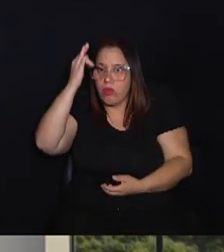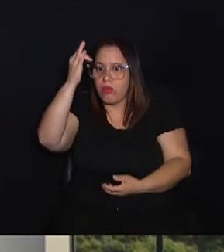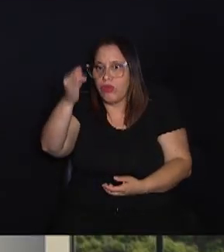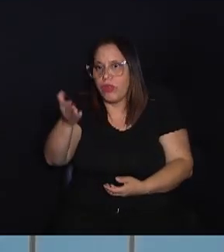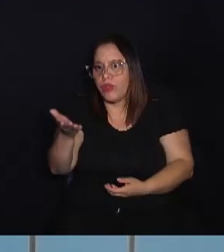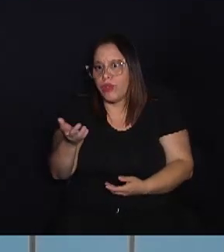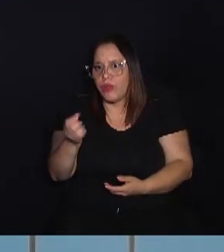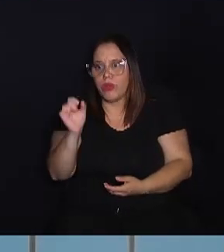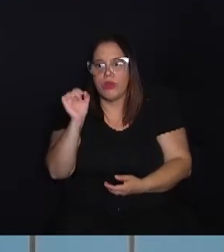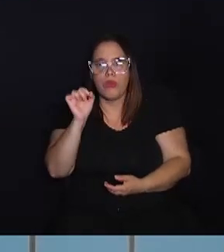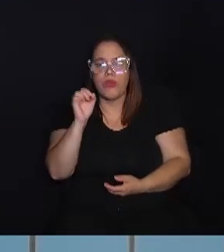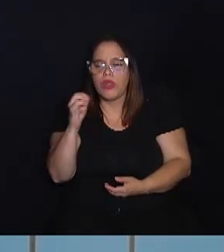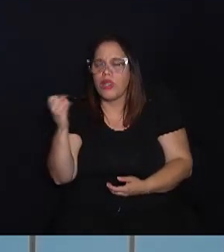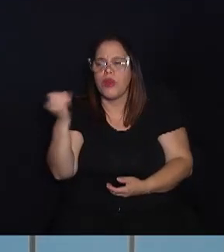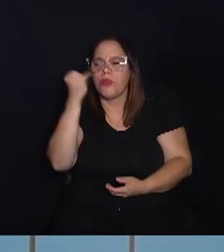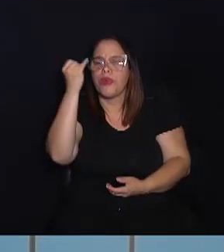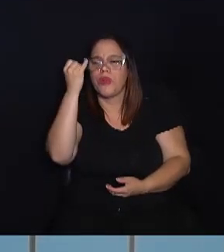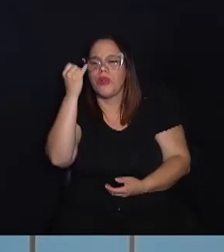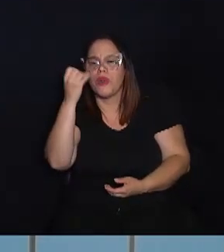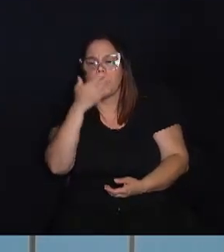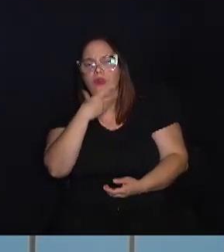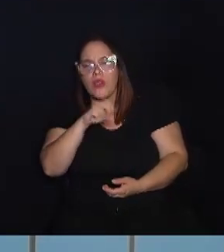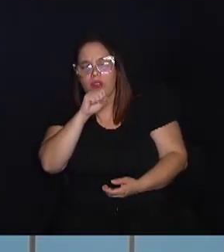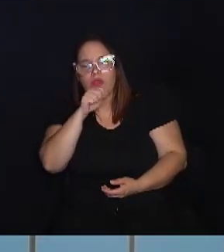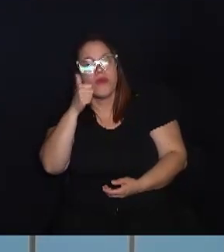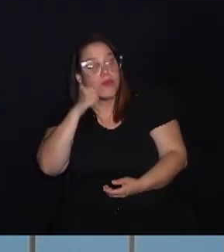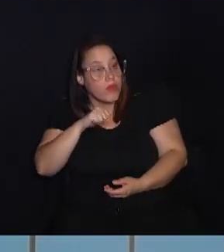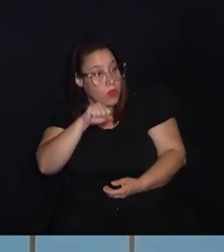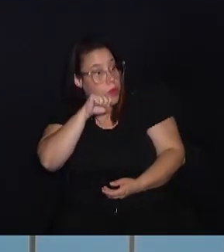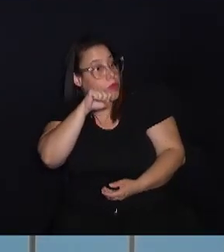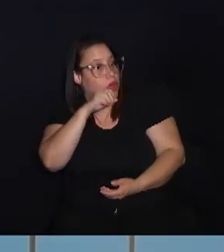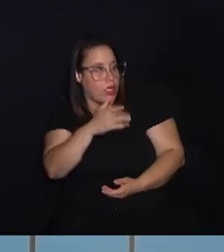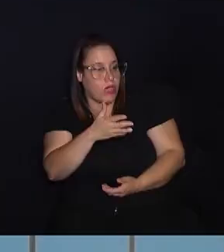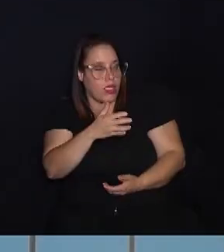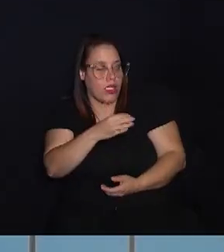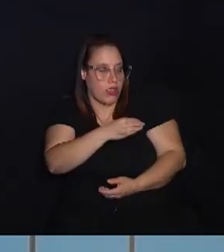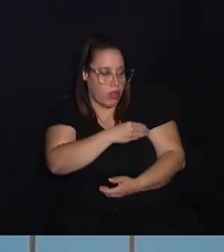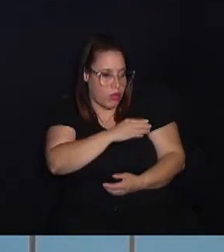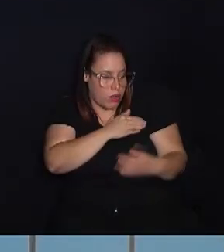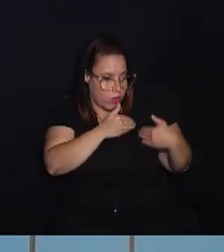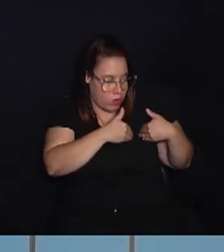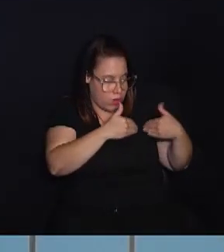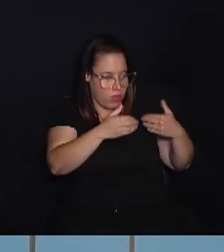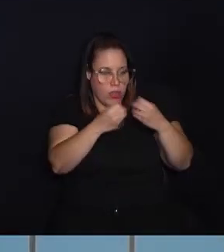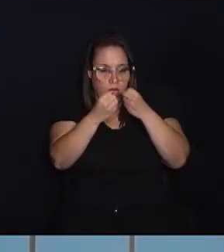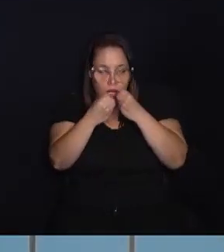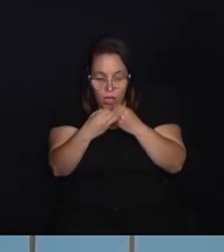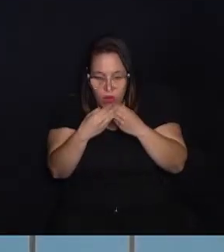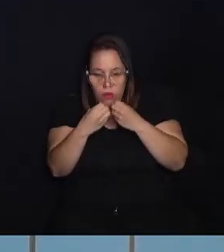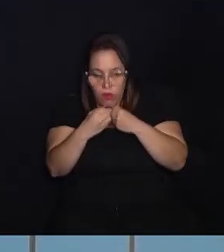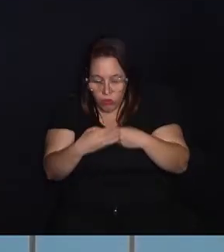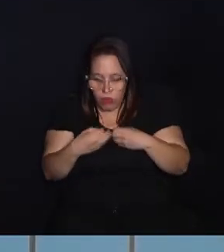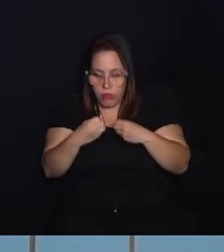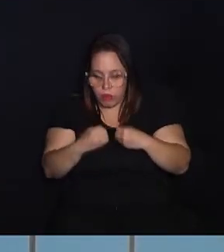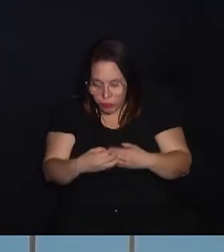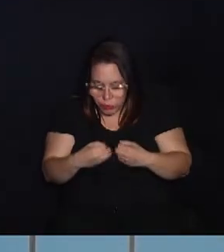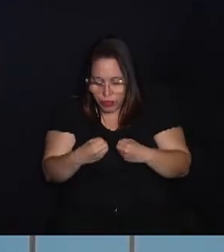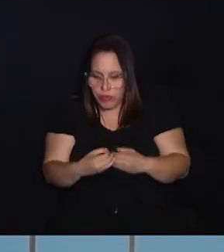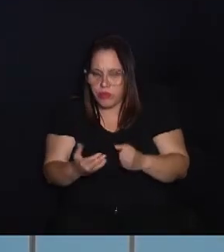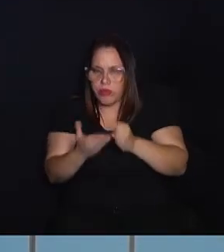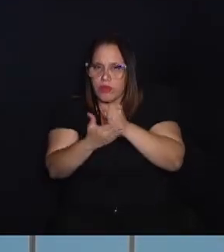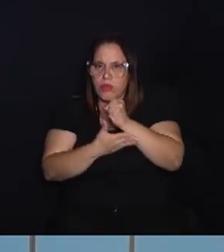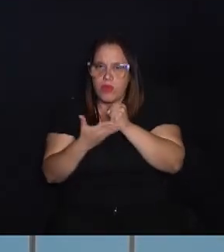que hoje é importante? Os pais e responsáveis terem informações baseadas